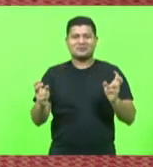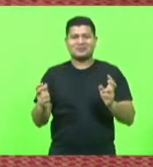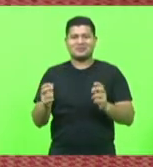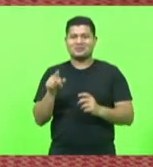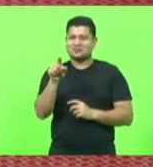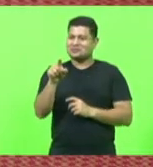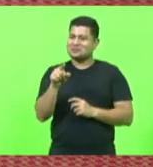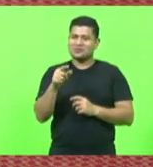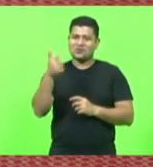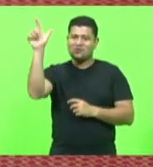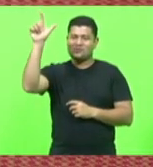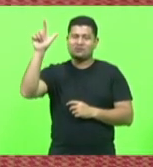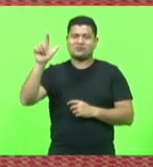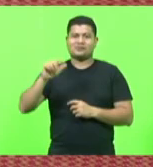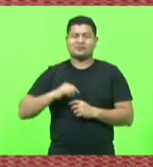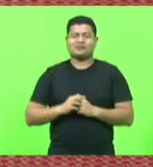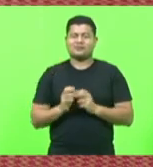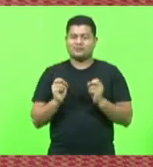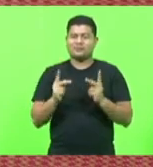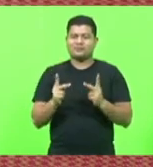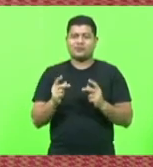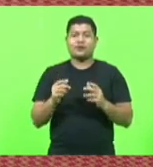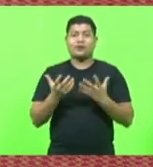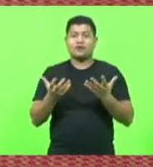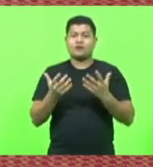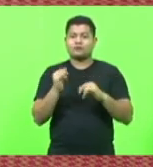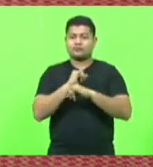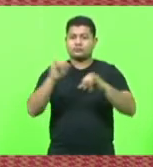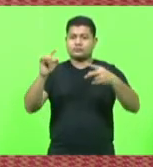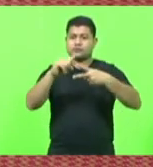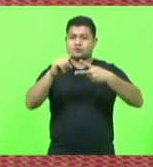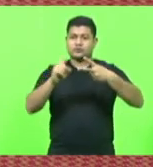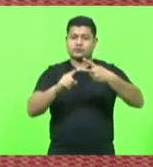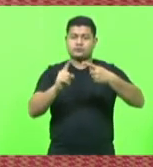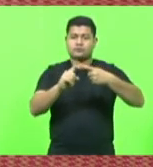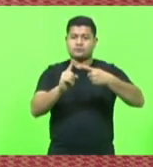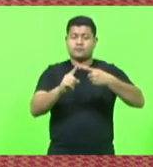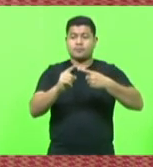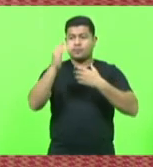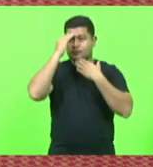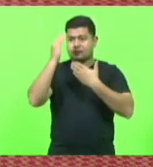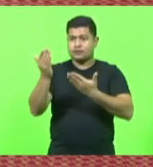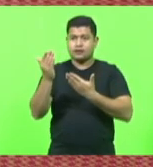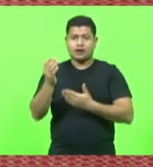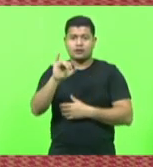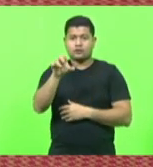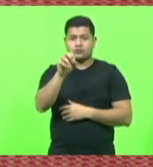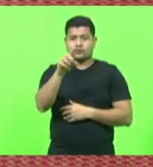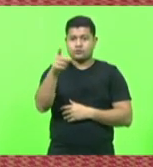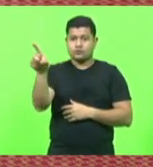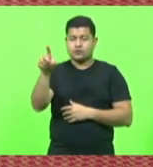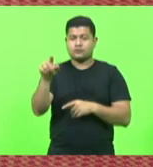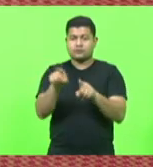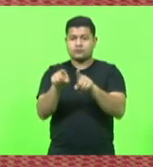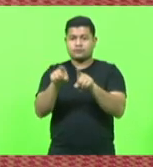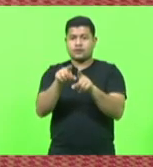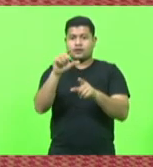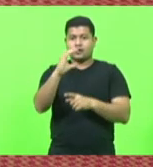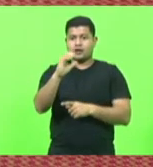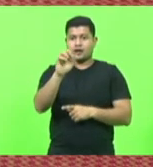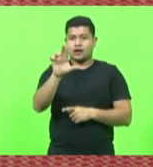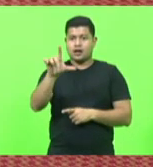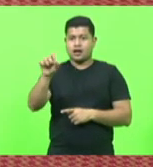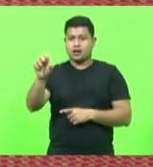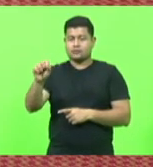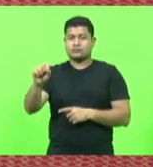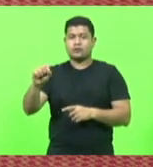Eu queria fazer dois anúncios. Agradecer a presença do João Guilherme e do pastor Carlos, lá de Tubarão, que se encontra aqui na